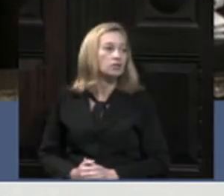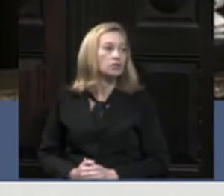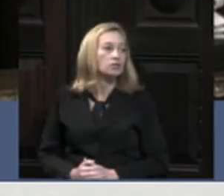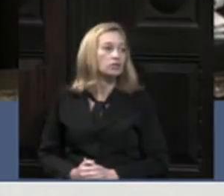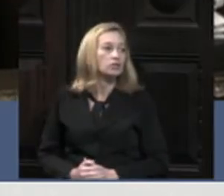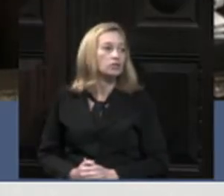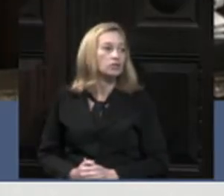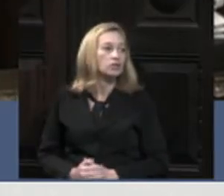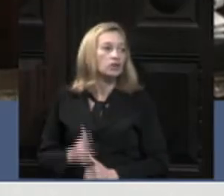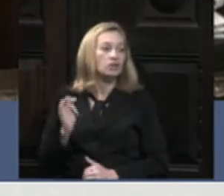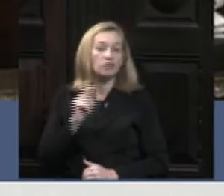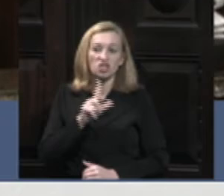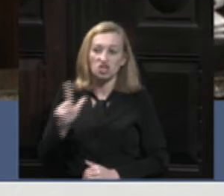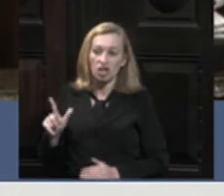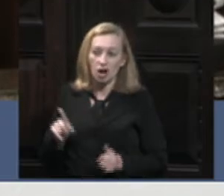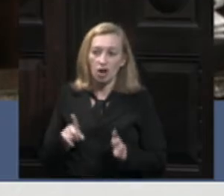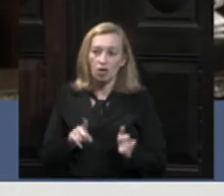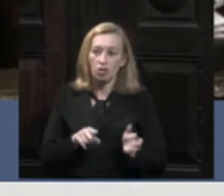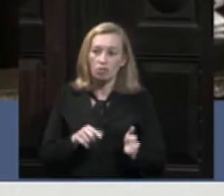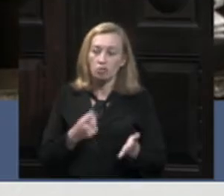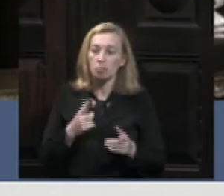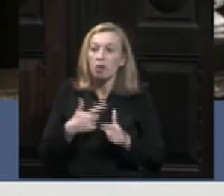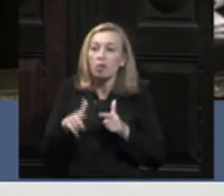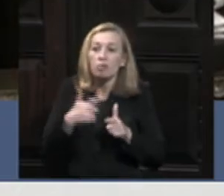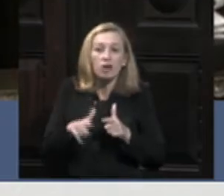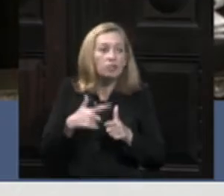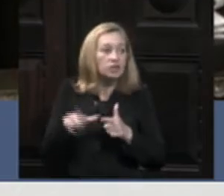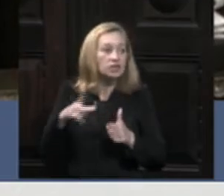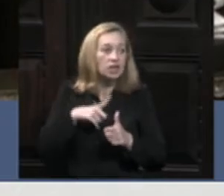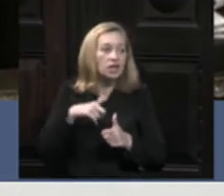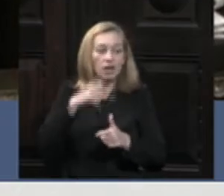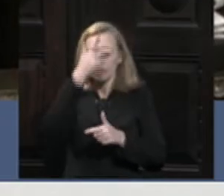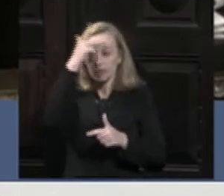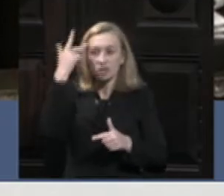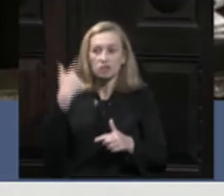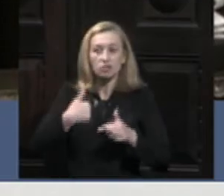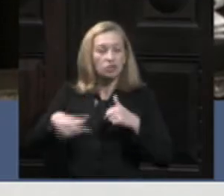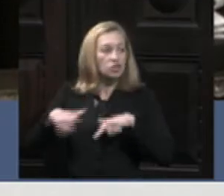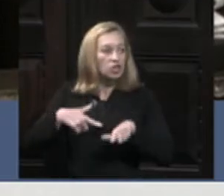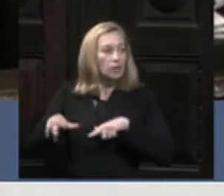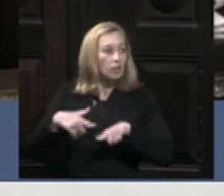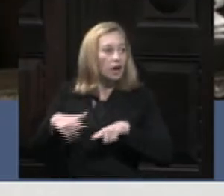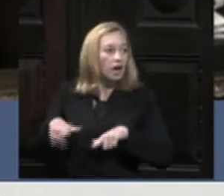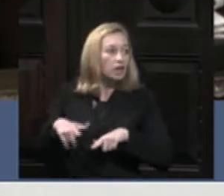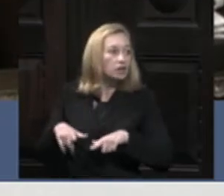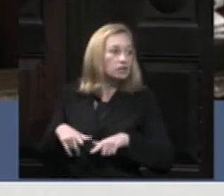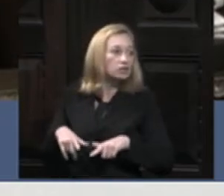fiscal corre risco. Os servidores públicos, sem o refis,